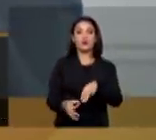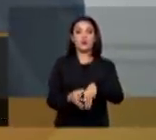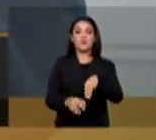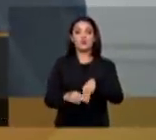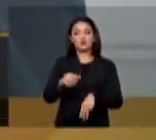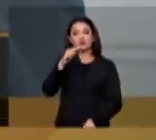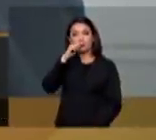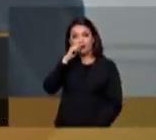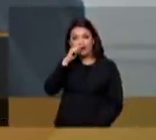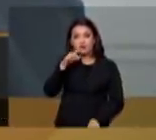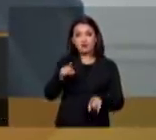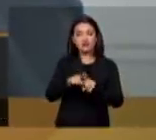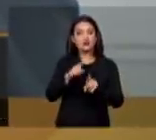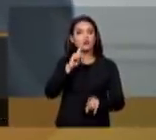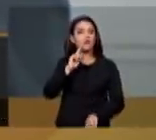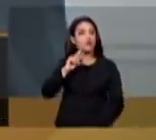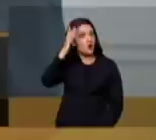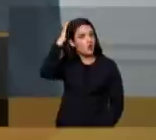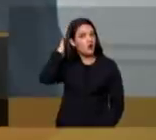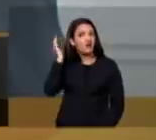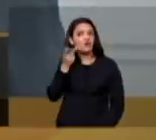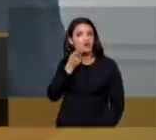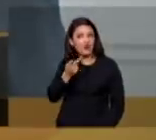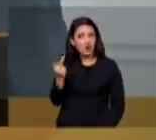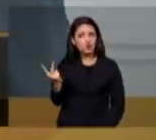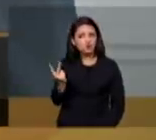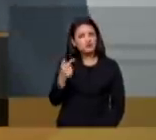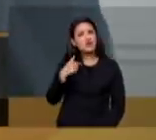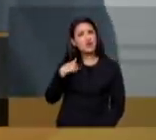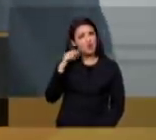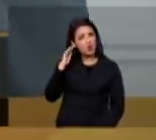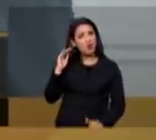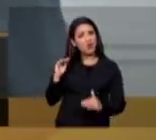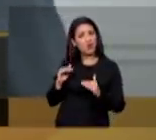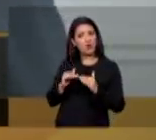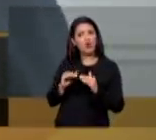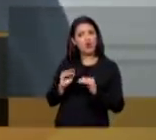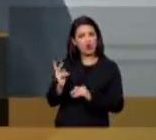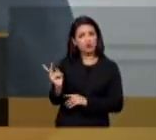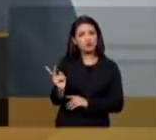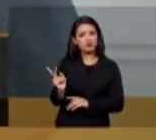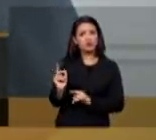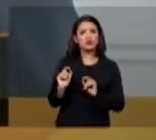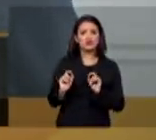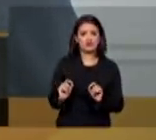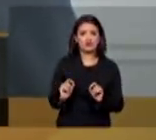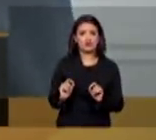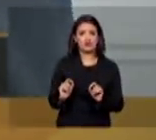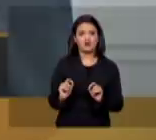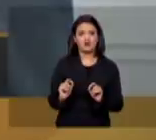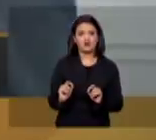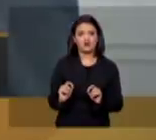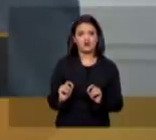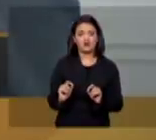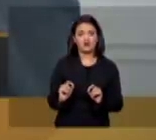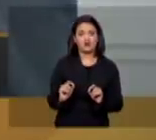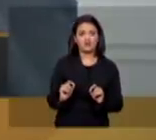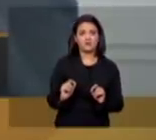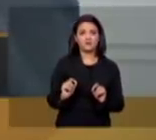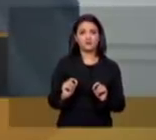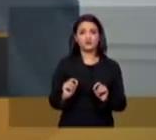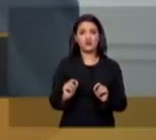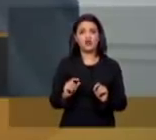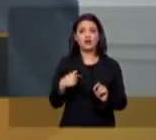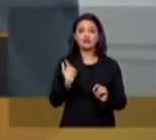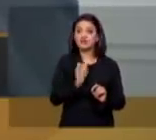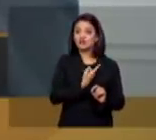agora nosso decano, o ministro Marco Aurélio, também entendo que a questão a ser discutida é quem